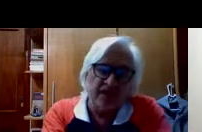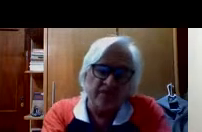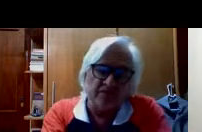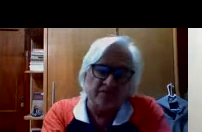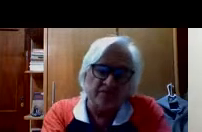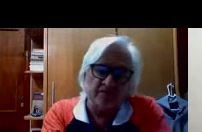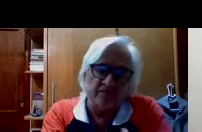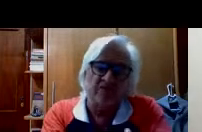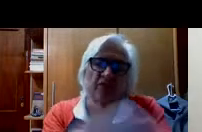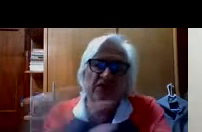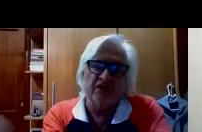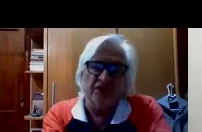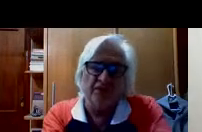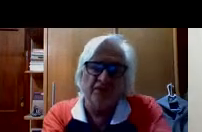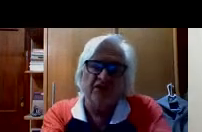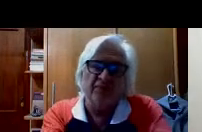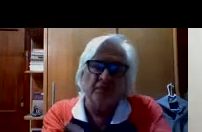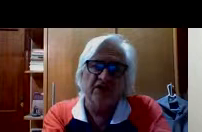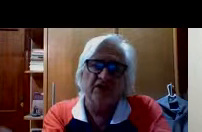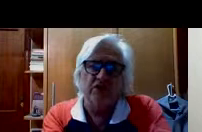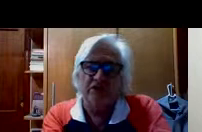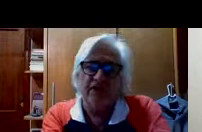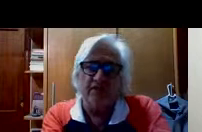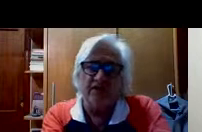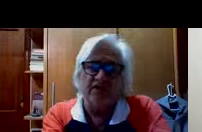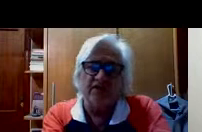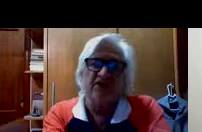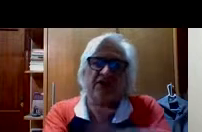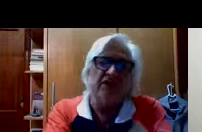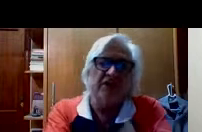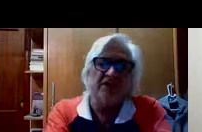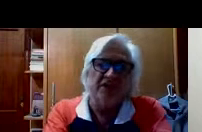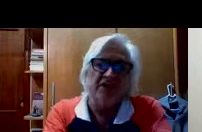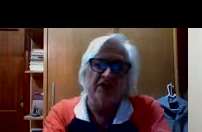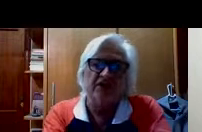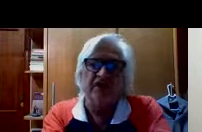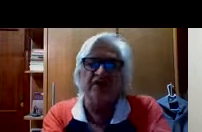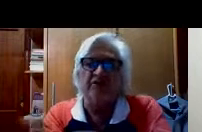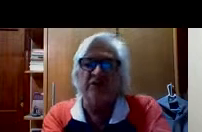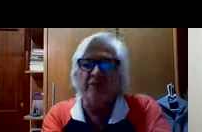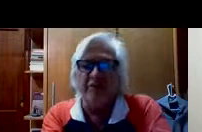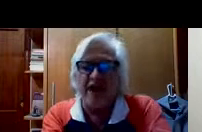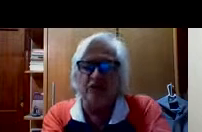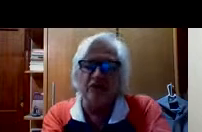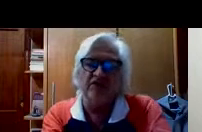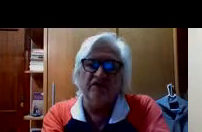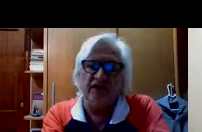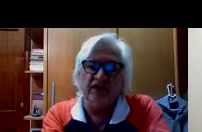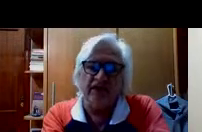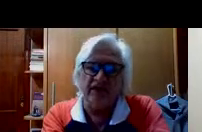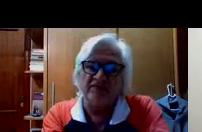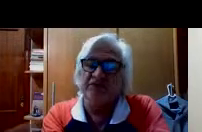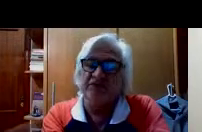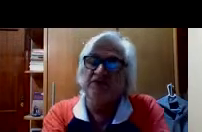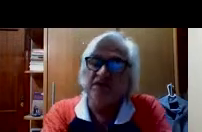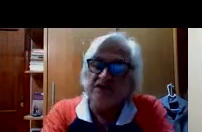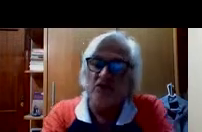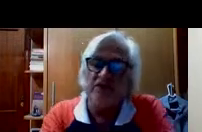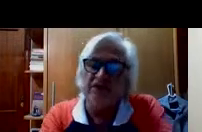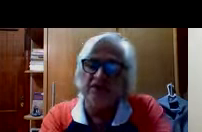alguns materiais, por exemplo, polímeros e cerâmicas, tipicamente têm uma má condutividade